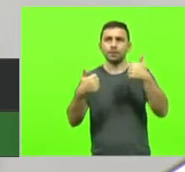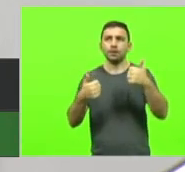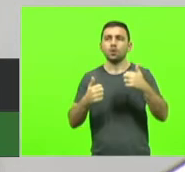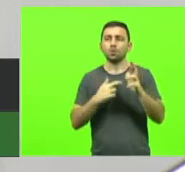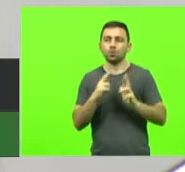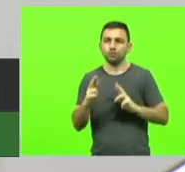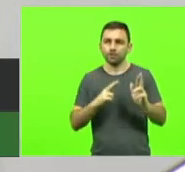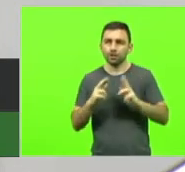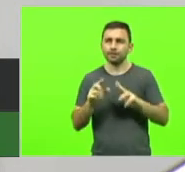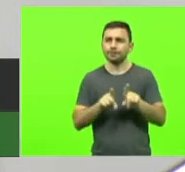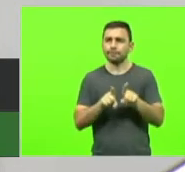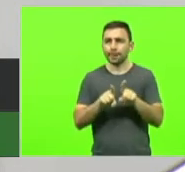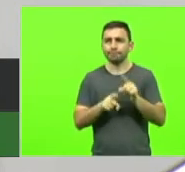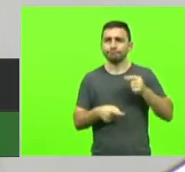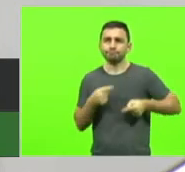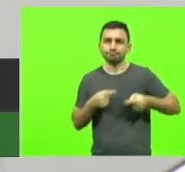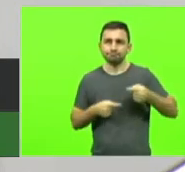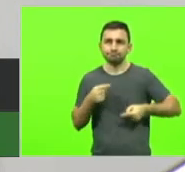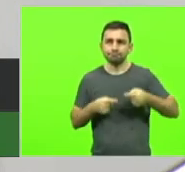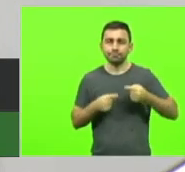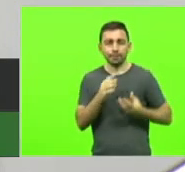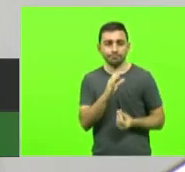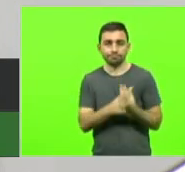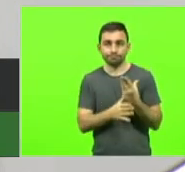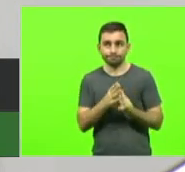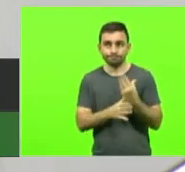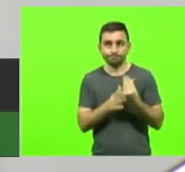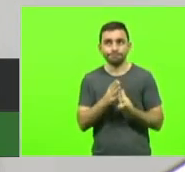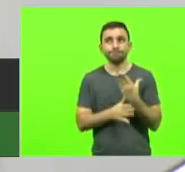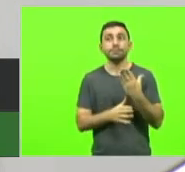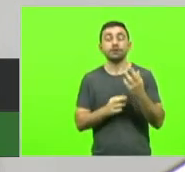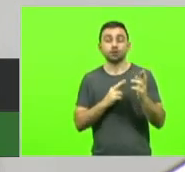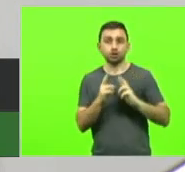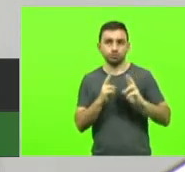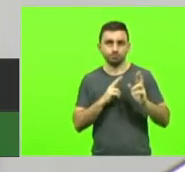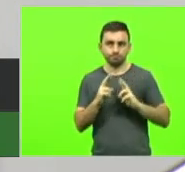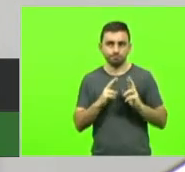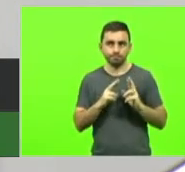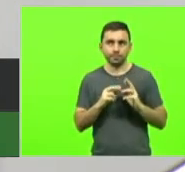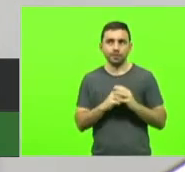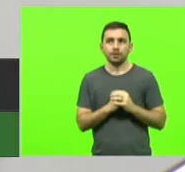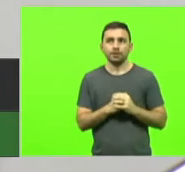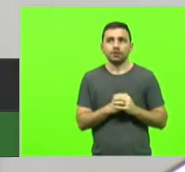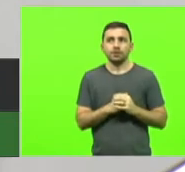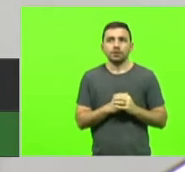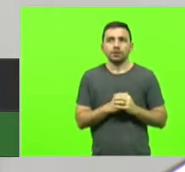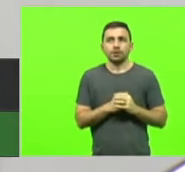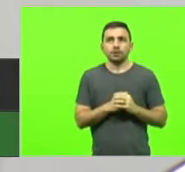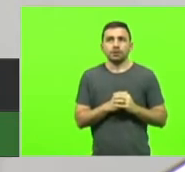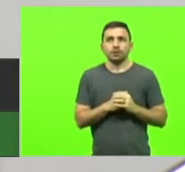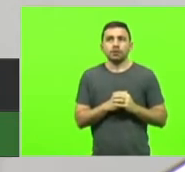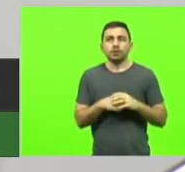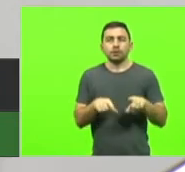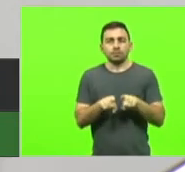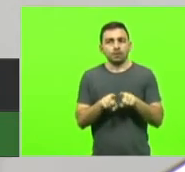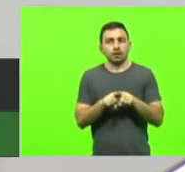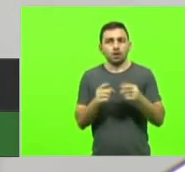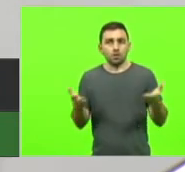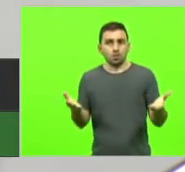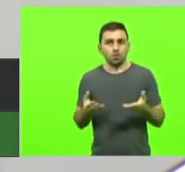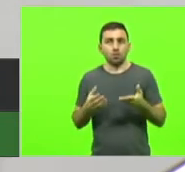e dialogando com o setor produtivo daquela região. Por isso, quero aqui deixar essa reflexão a todos